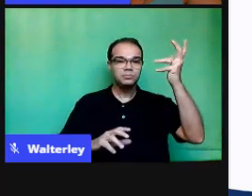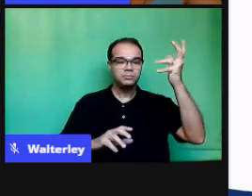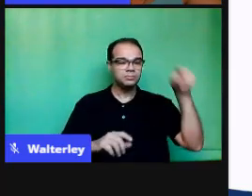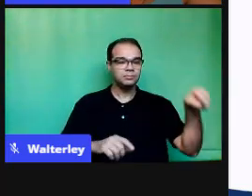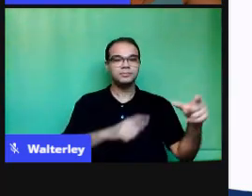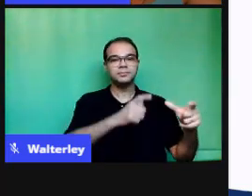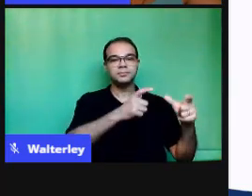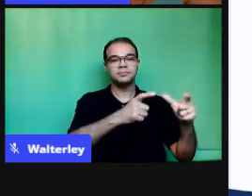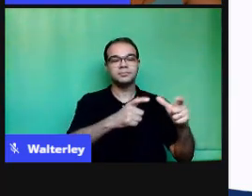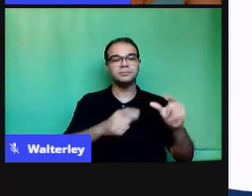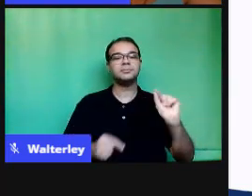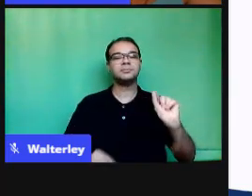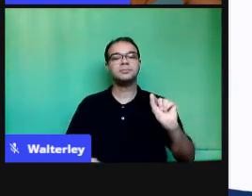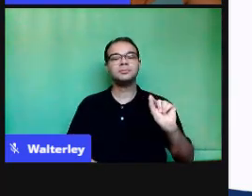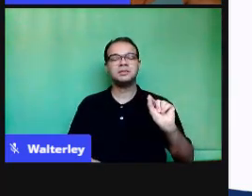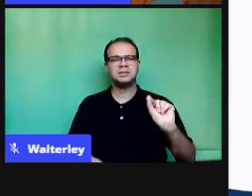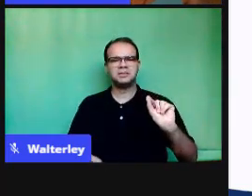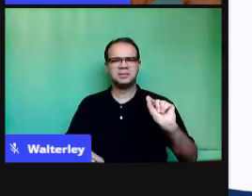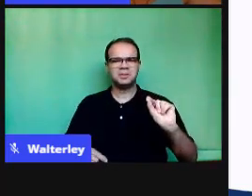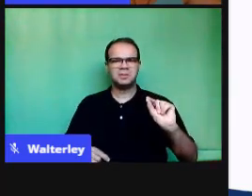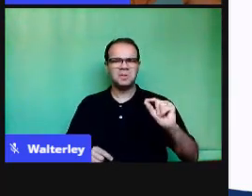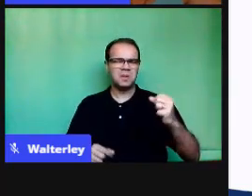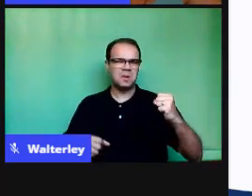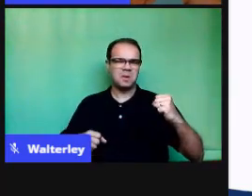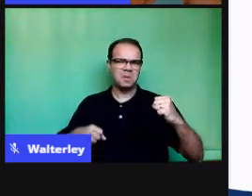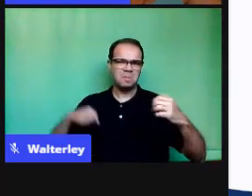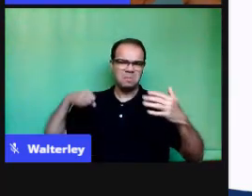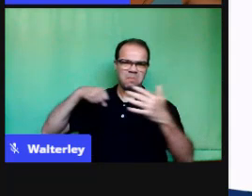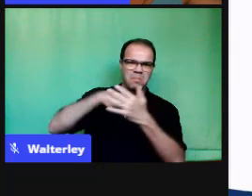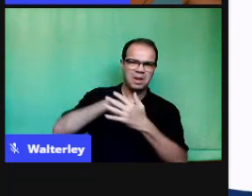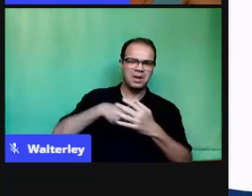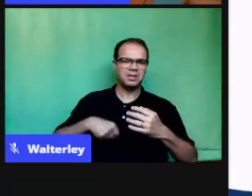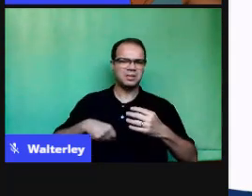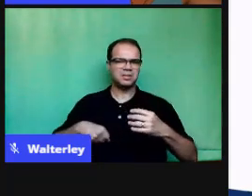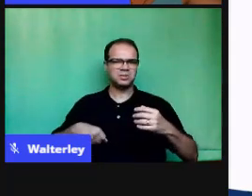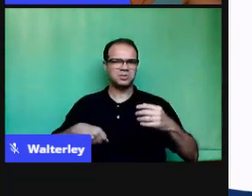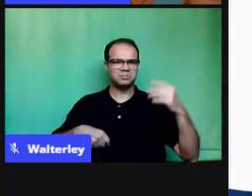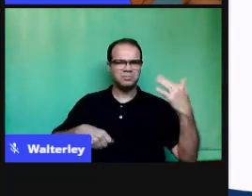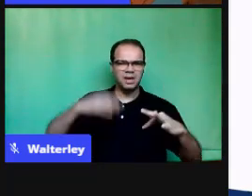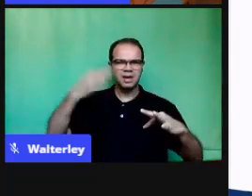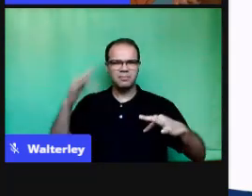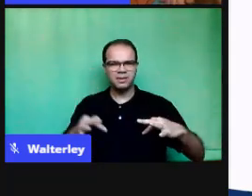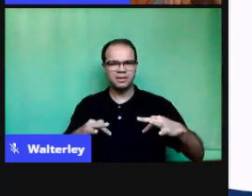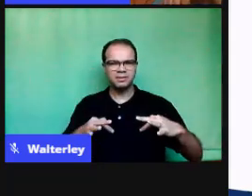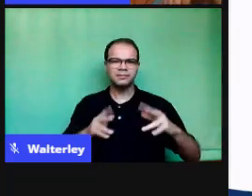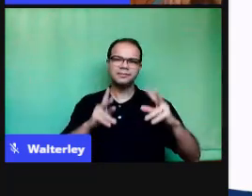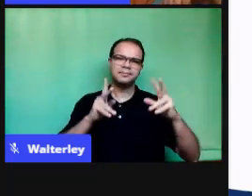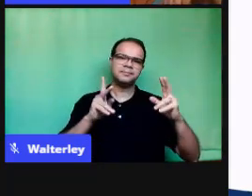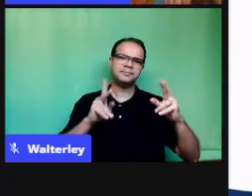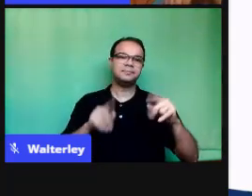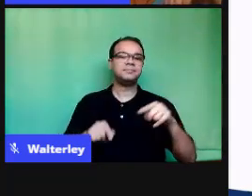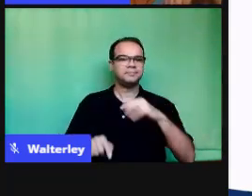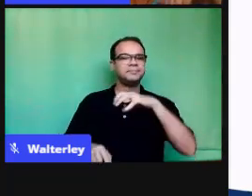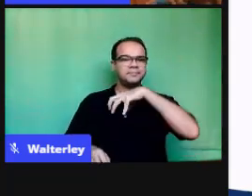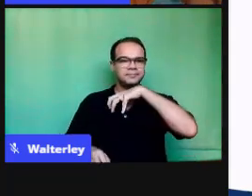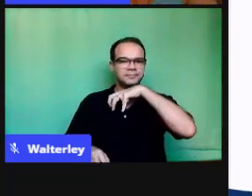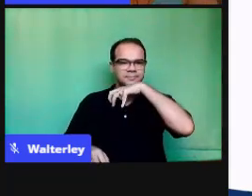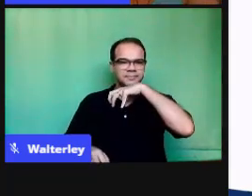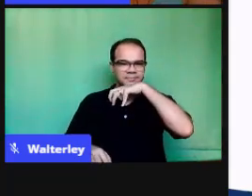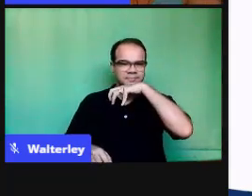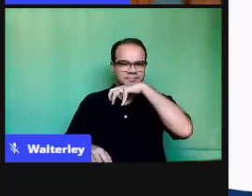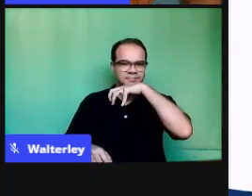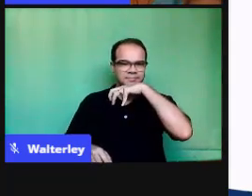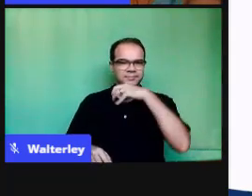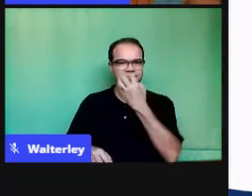vida na qualidade de vida de animais e humanos, muitas vezes se refletem em redução desses abusos, porque